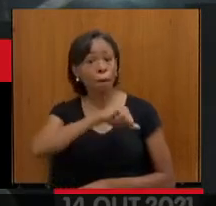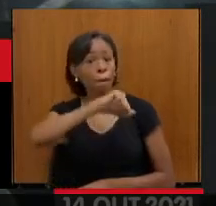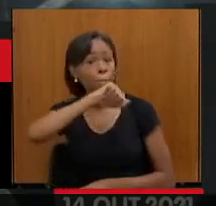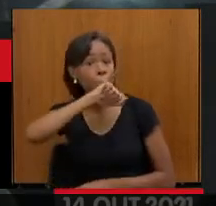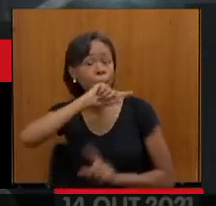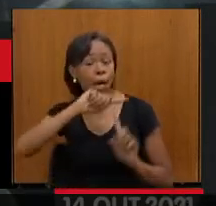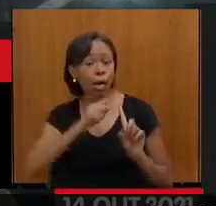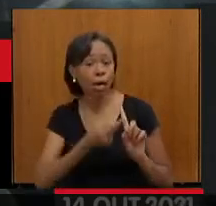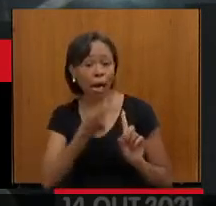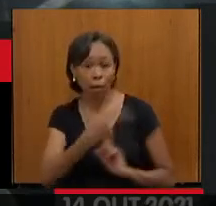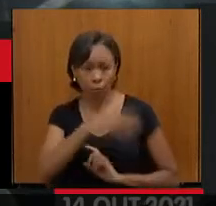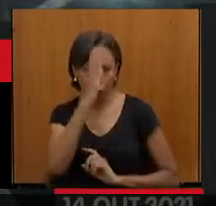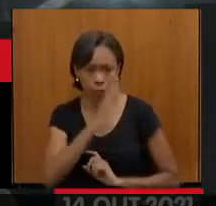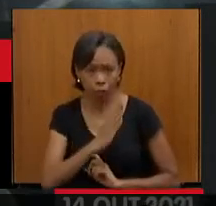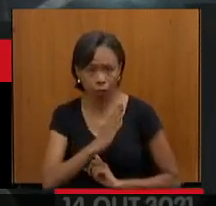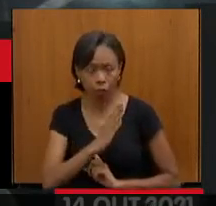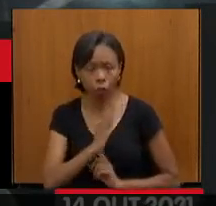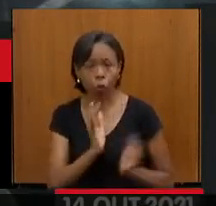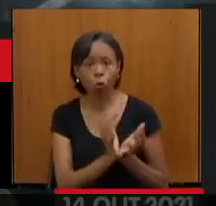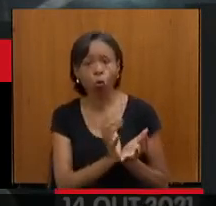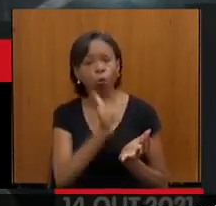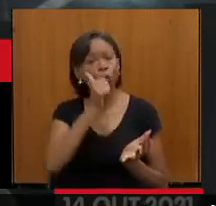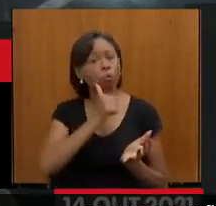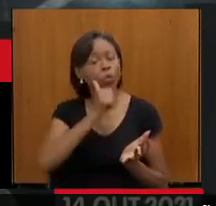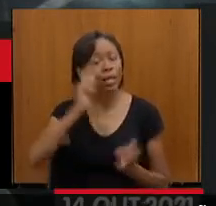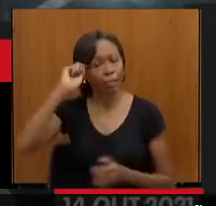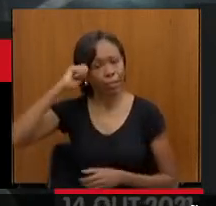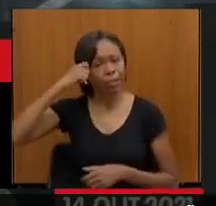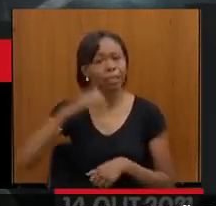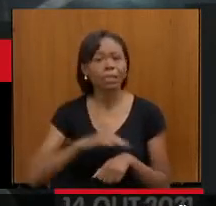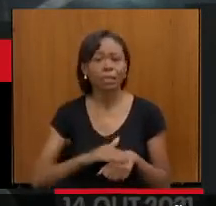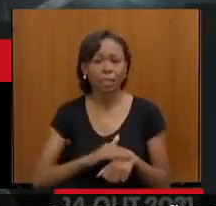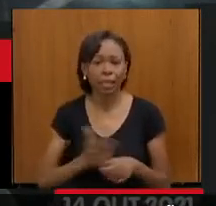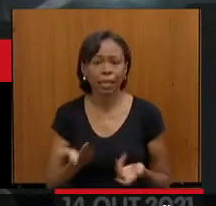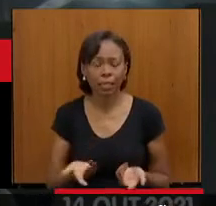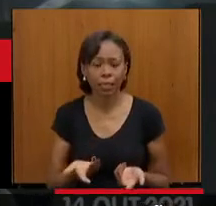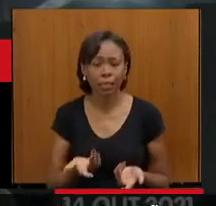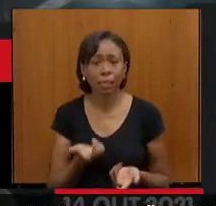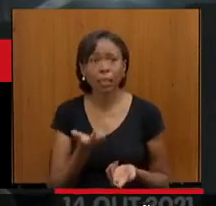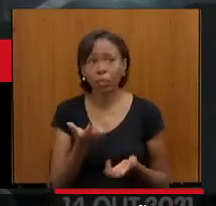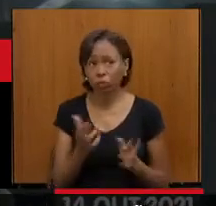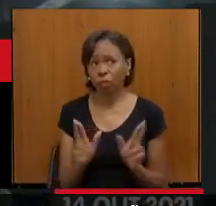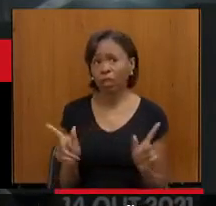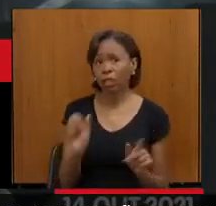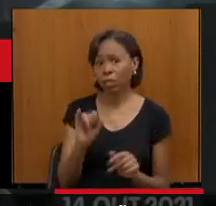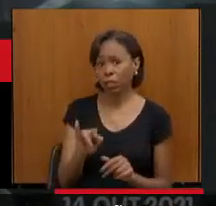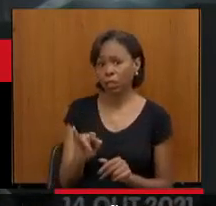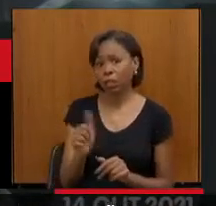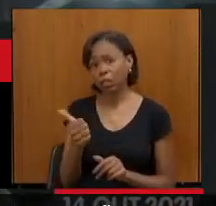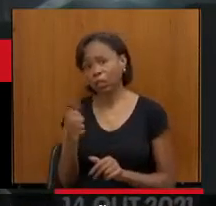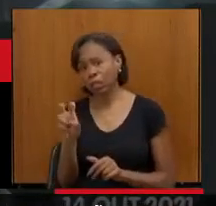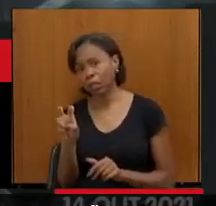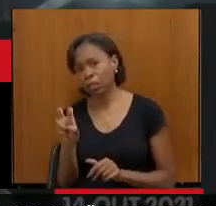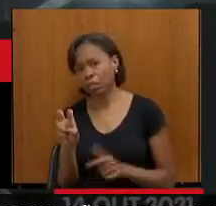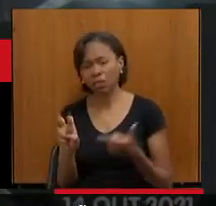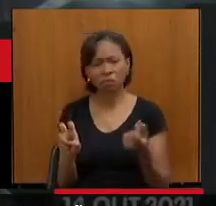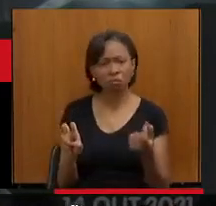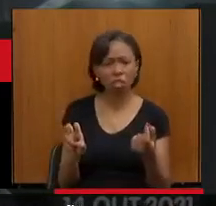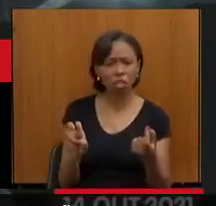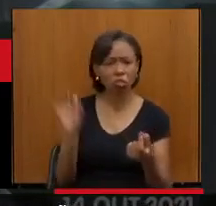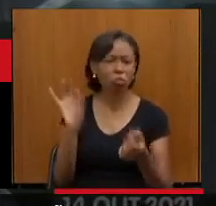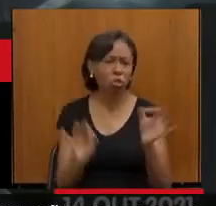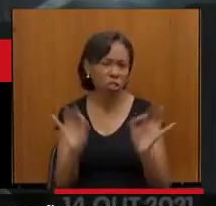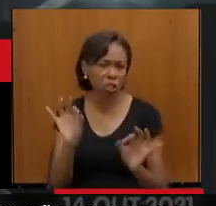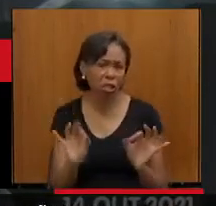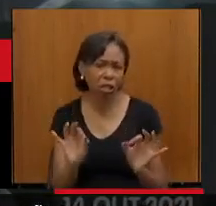negras, evidentemente que isso é diferente se esse número fosse de 20% ou de 15%. Se a gente olha